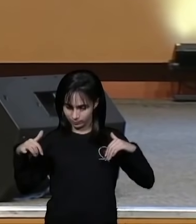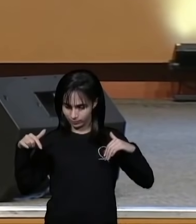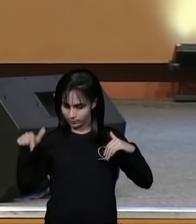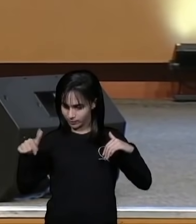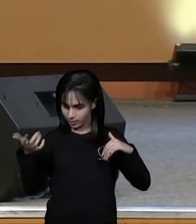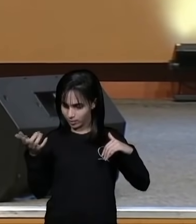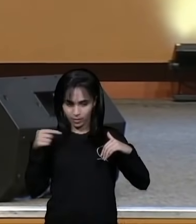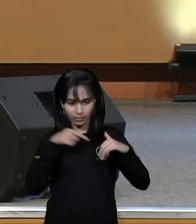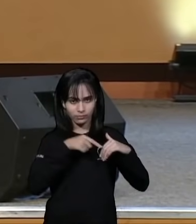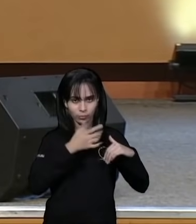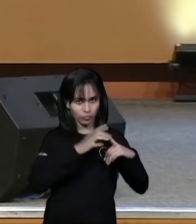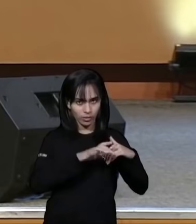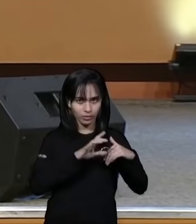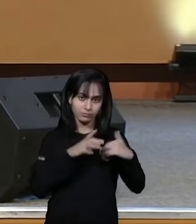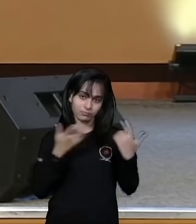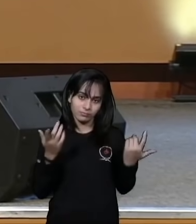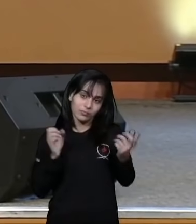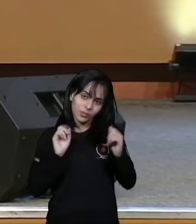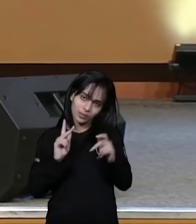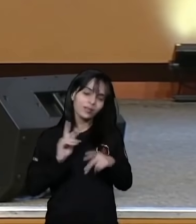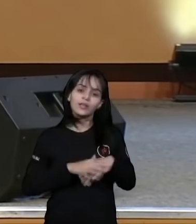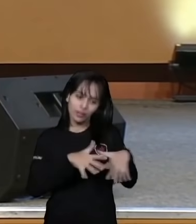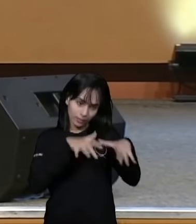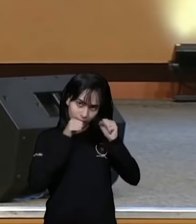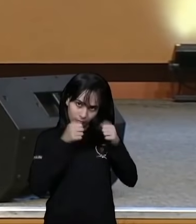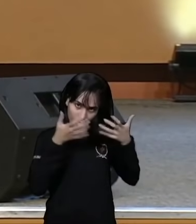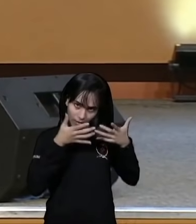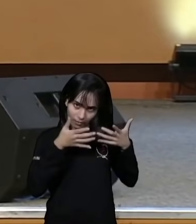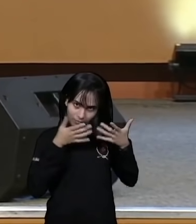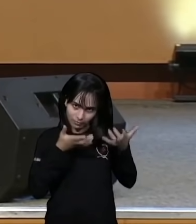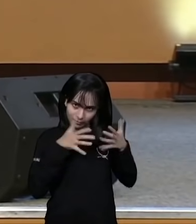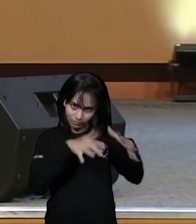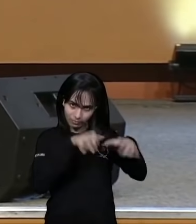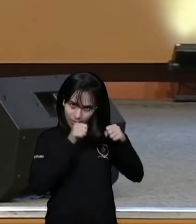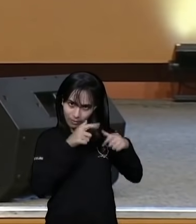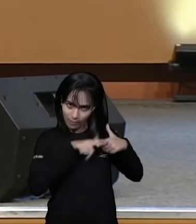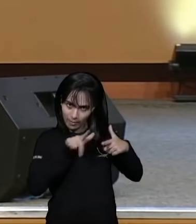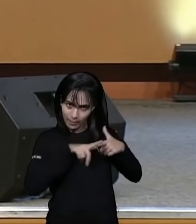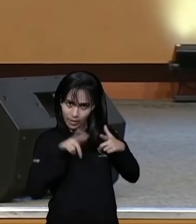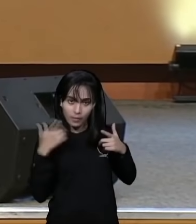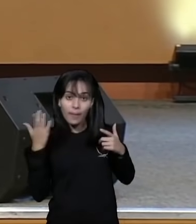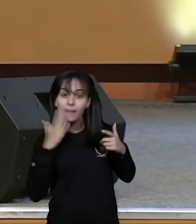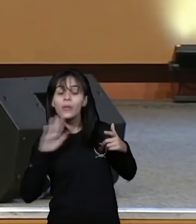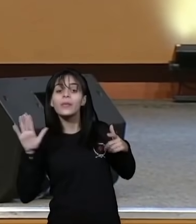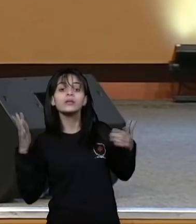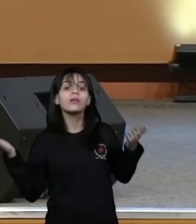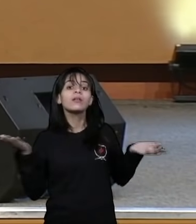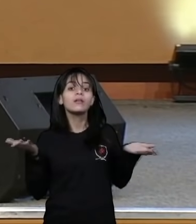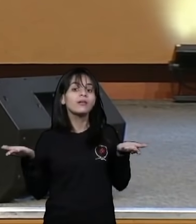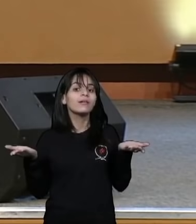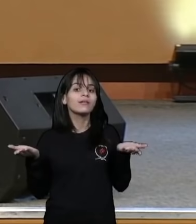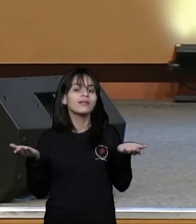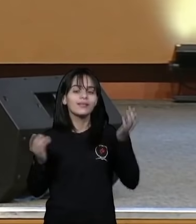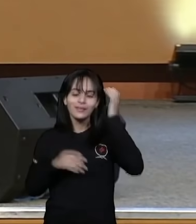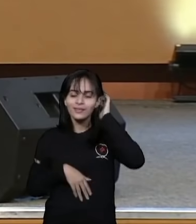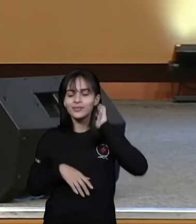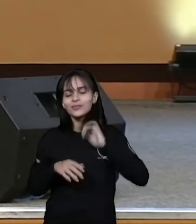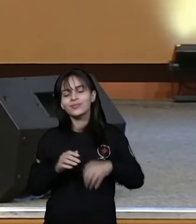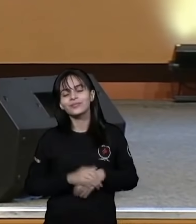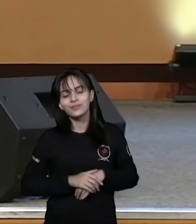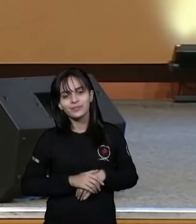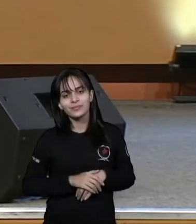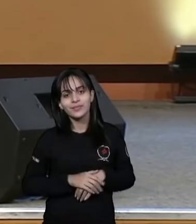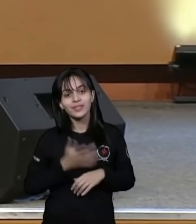pode nem promessa aqui é meu Jesus tá bom que a maldição que a praga que a diversidade é o que é promessa qual das duas você quer